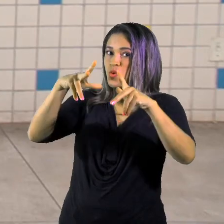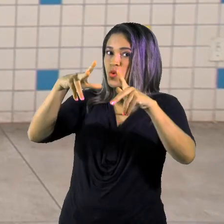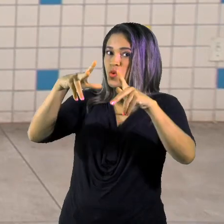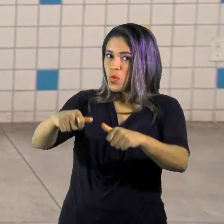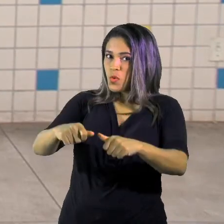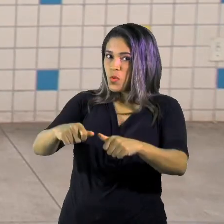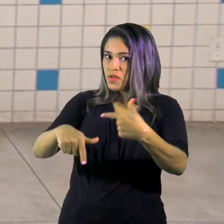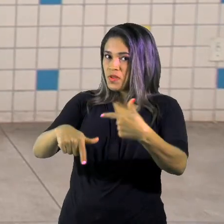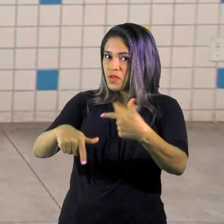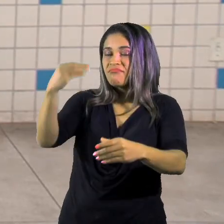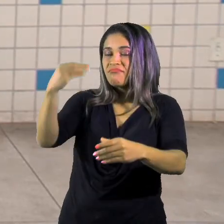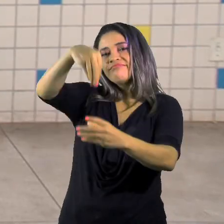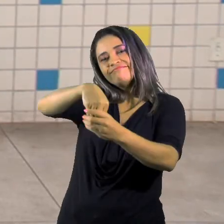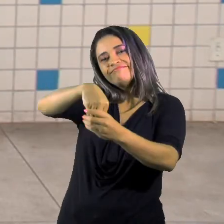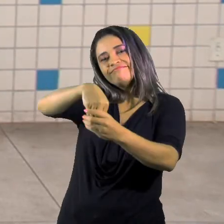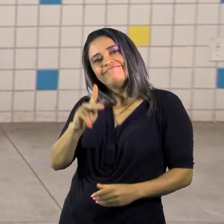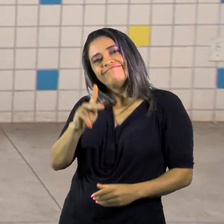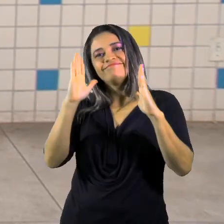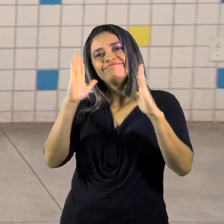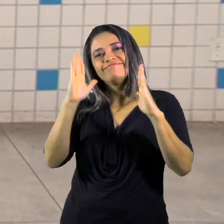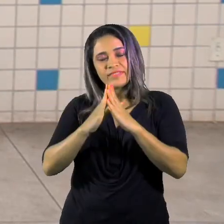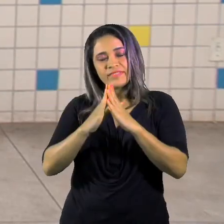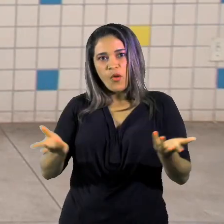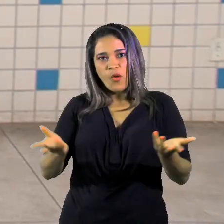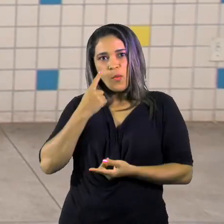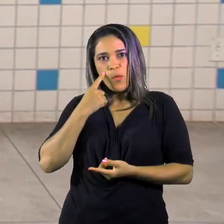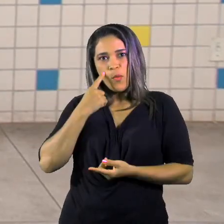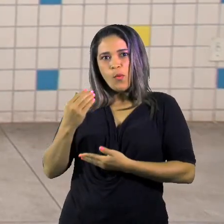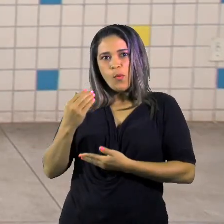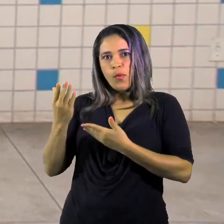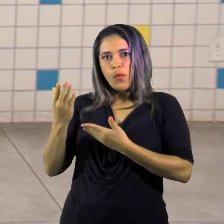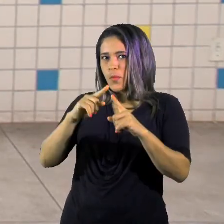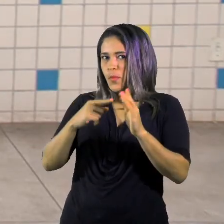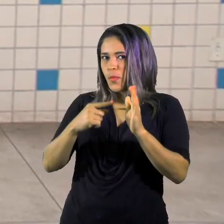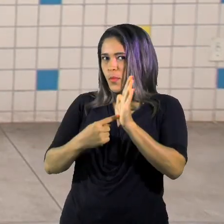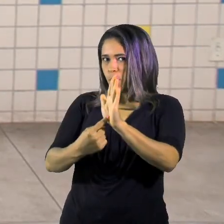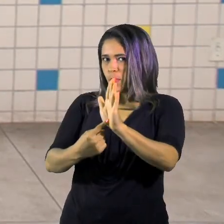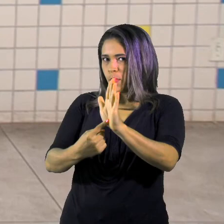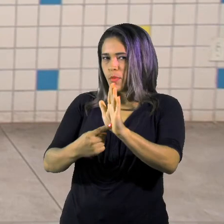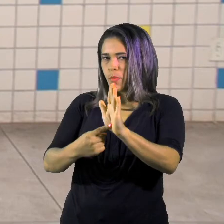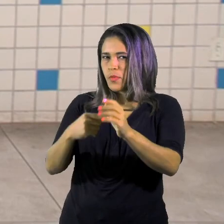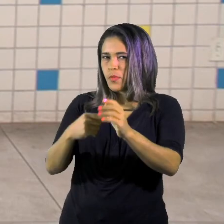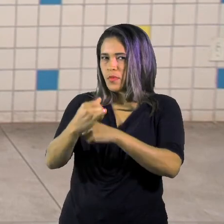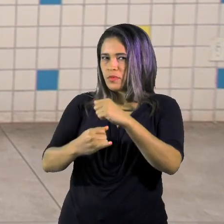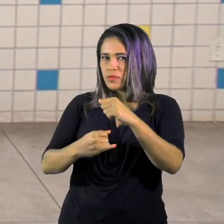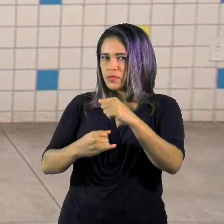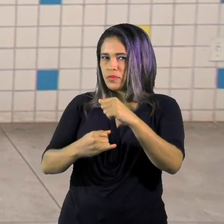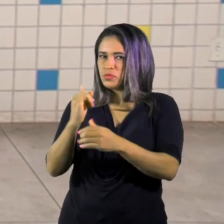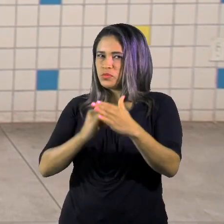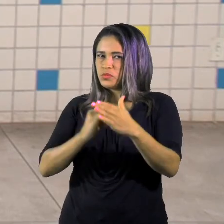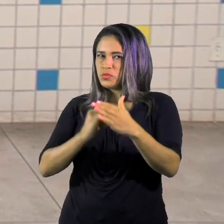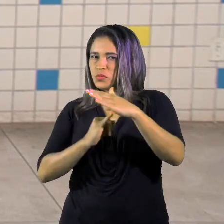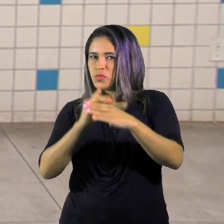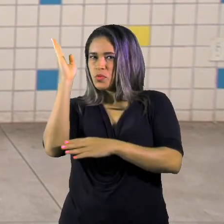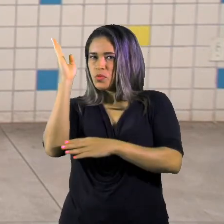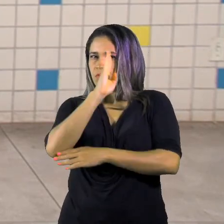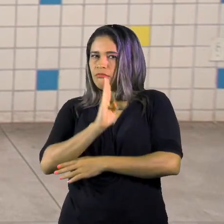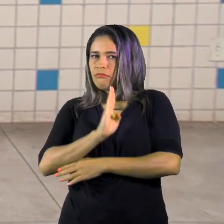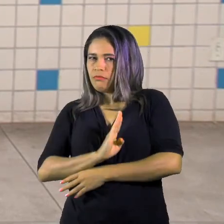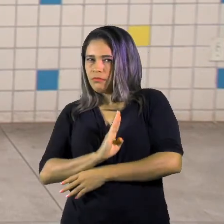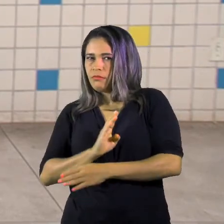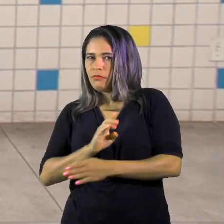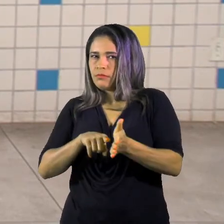sua casa. Agora eu vou mostrar para vocês informações do Instituto Brasileiro de Geografia e Estatística,